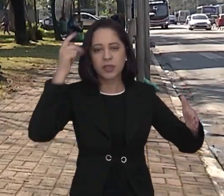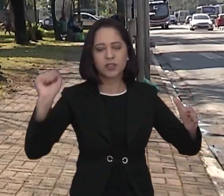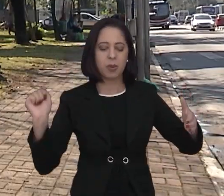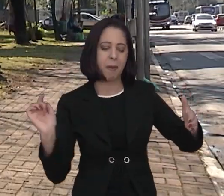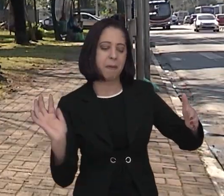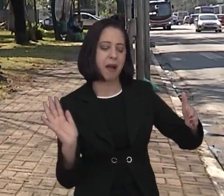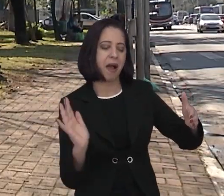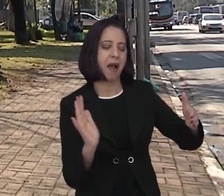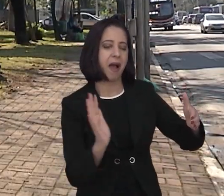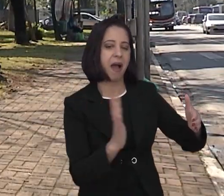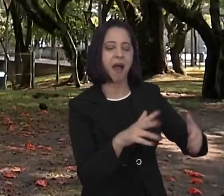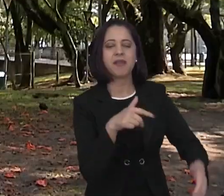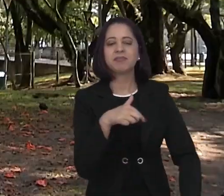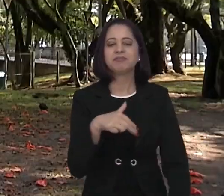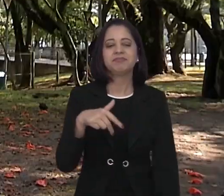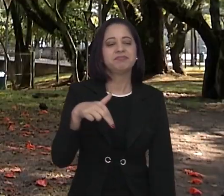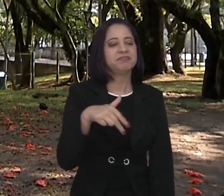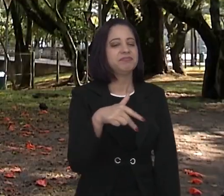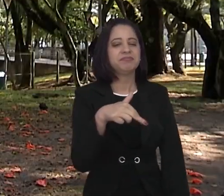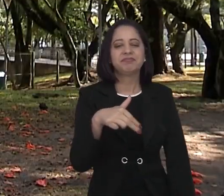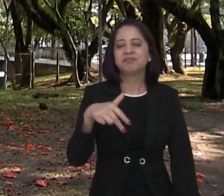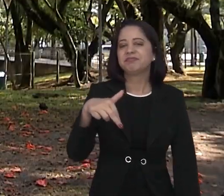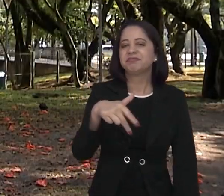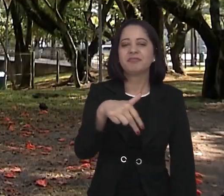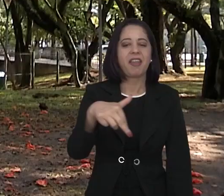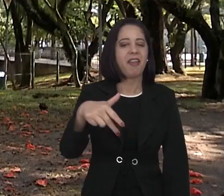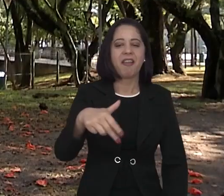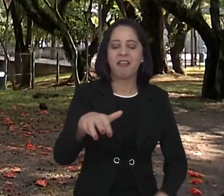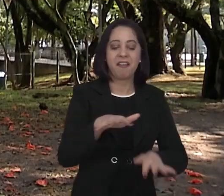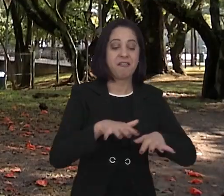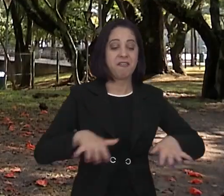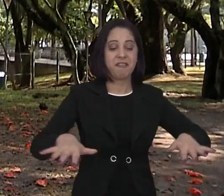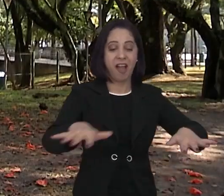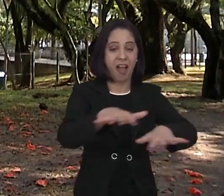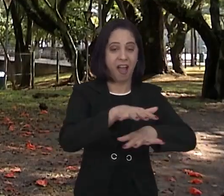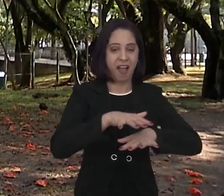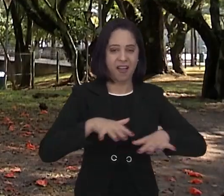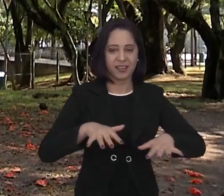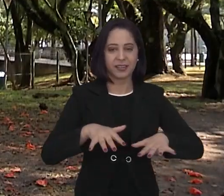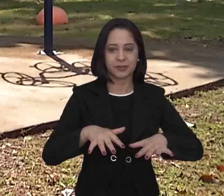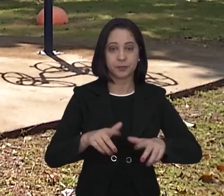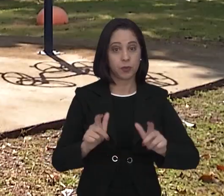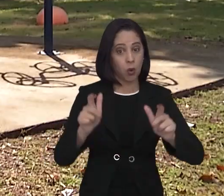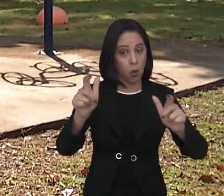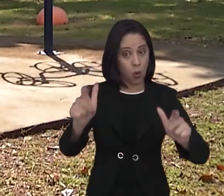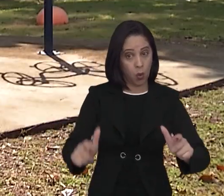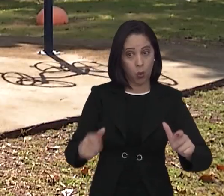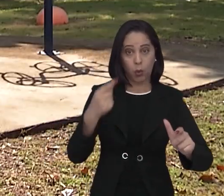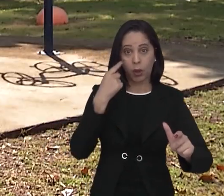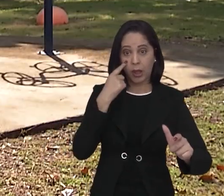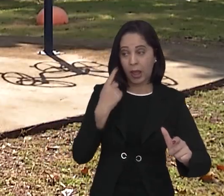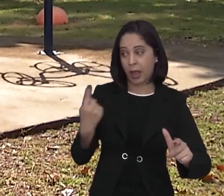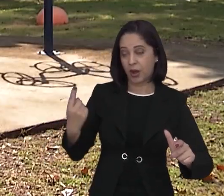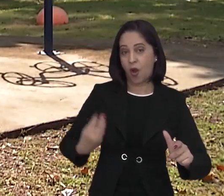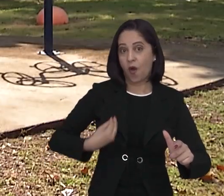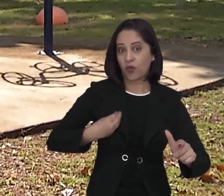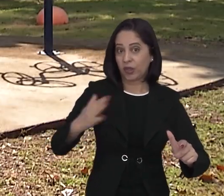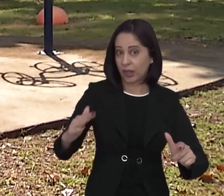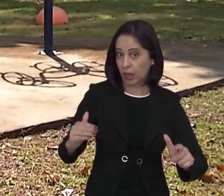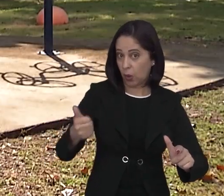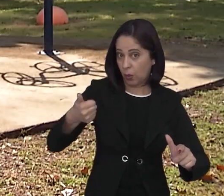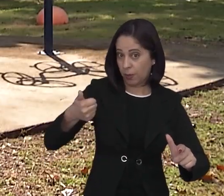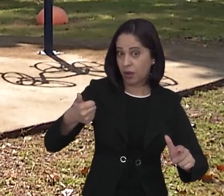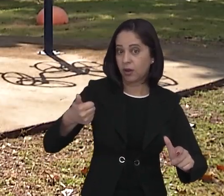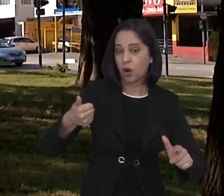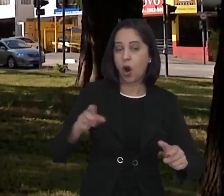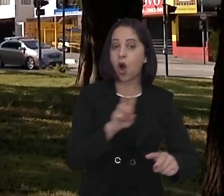podem apreciar a paisagem e caminhar pela pista que abrange a vasta área verde. Esse espaço, que proporciona